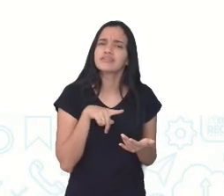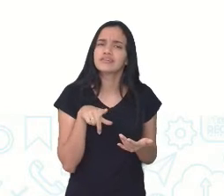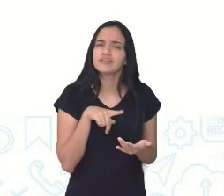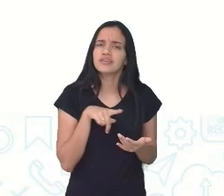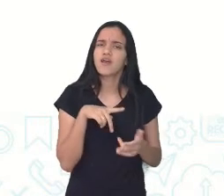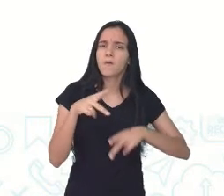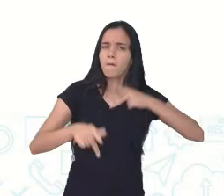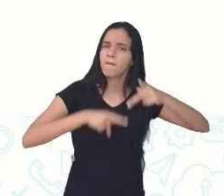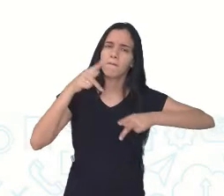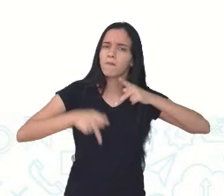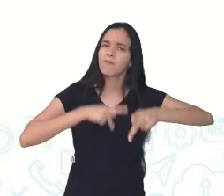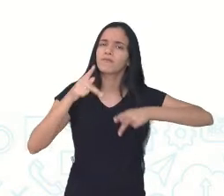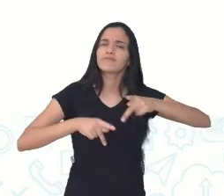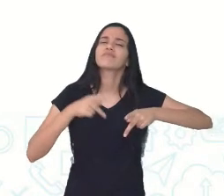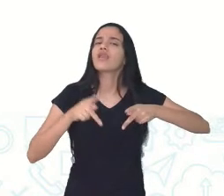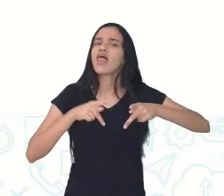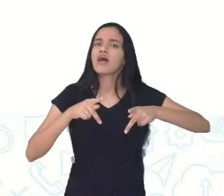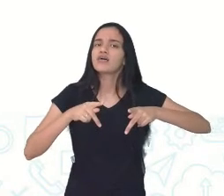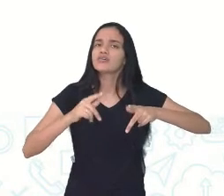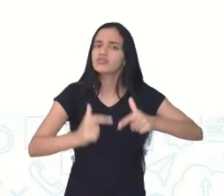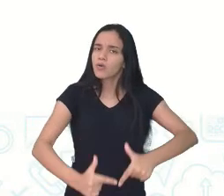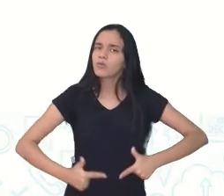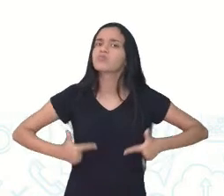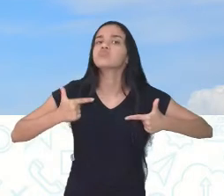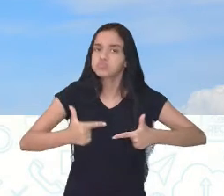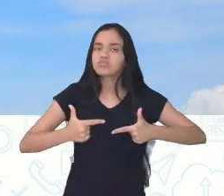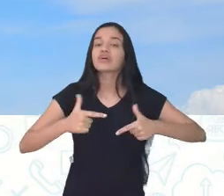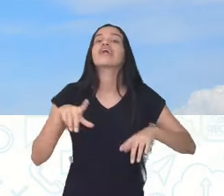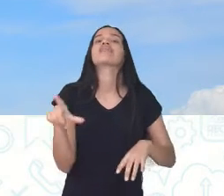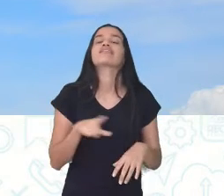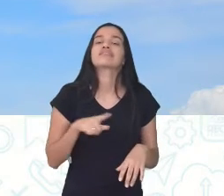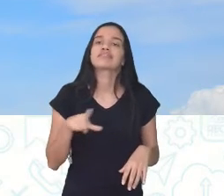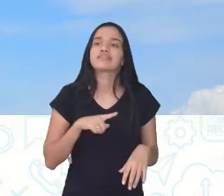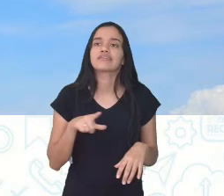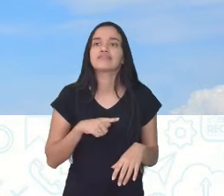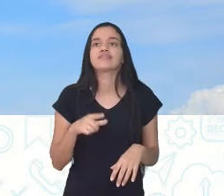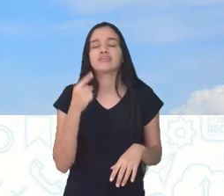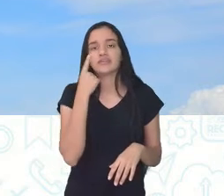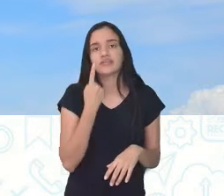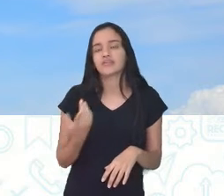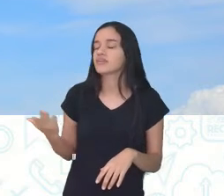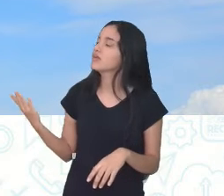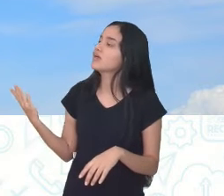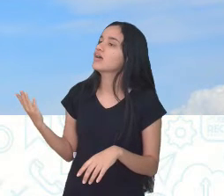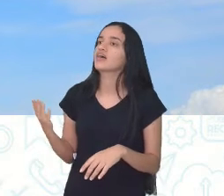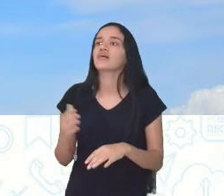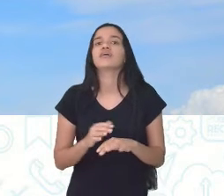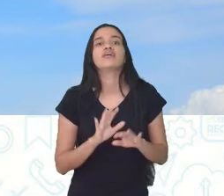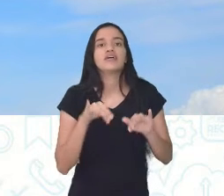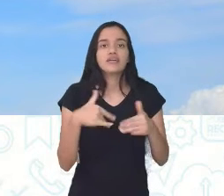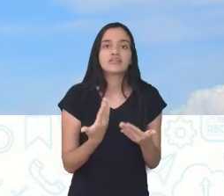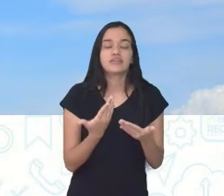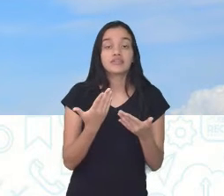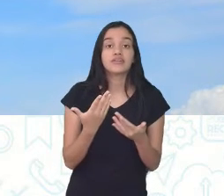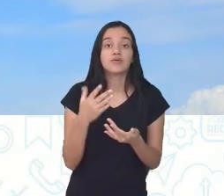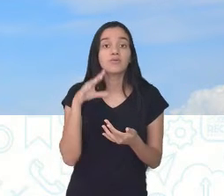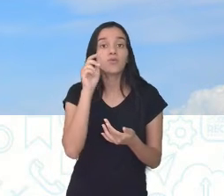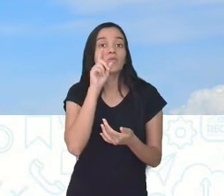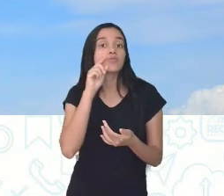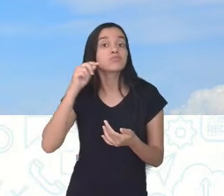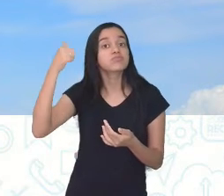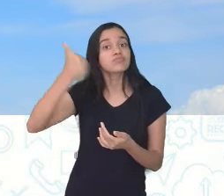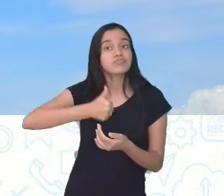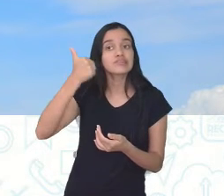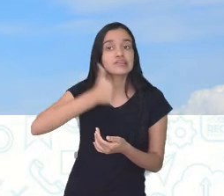da população? Teve sim, né? Vamos entender aqui, né? A reação contra o autoritarismo de Dom Pedro